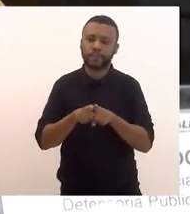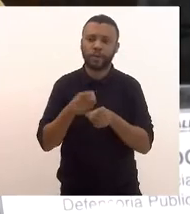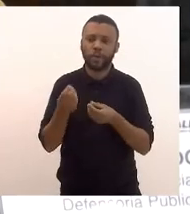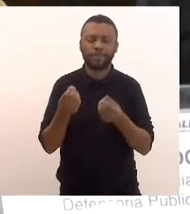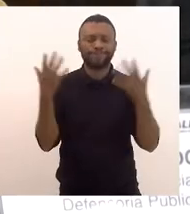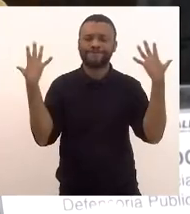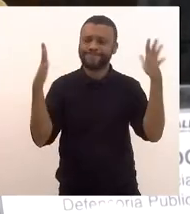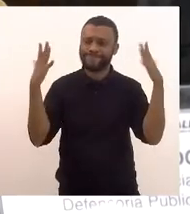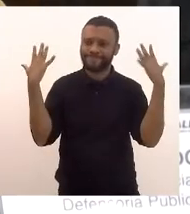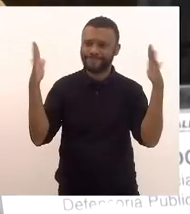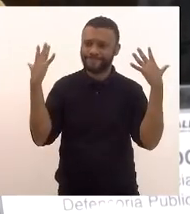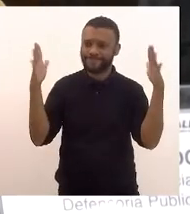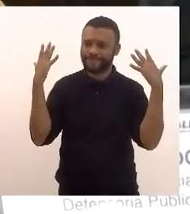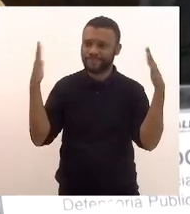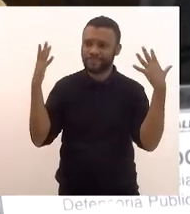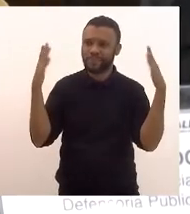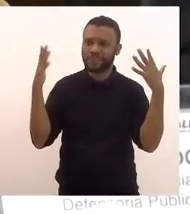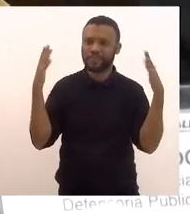foi